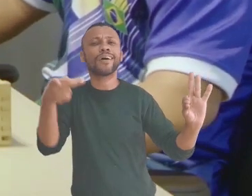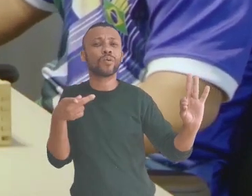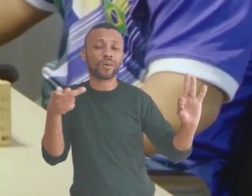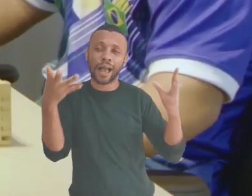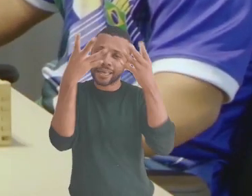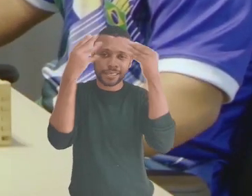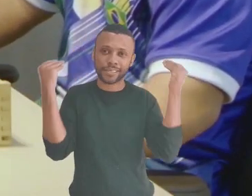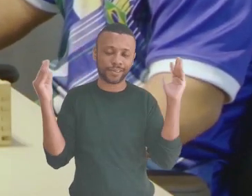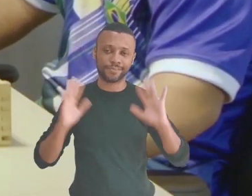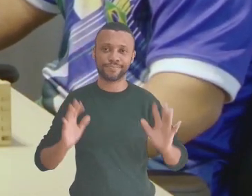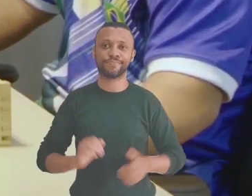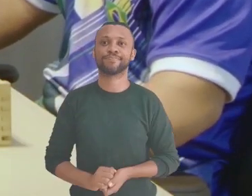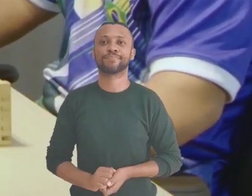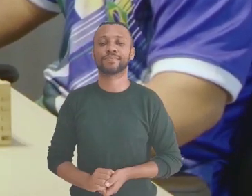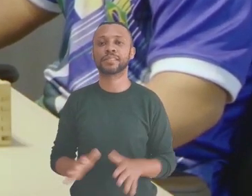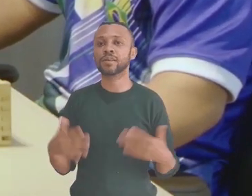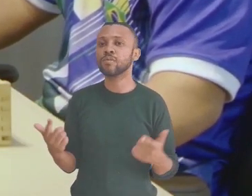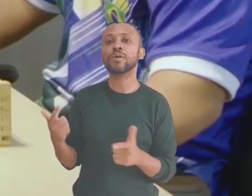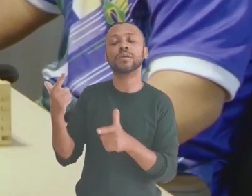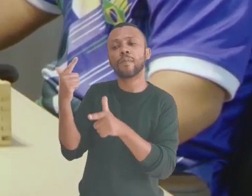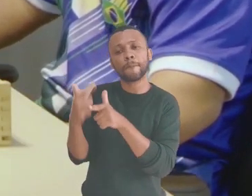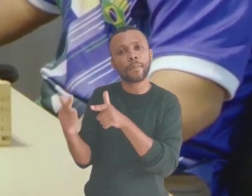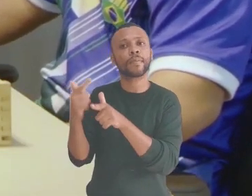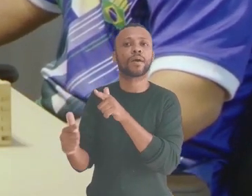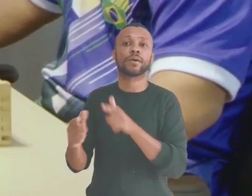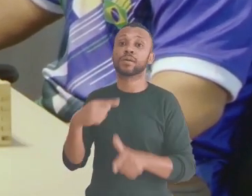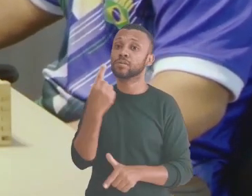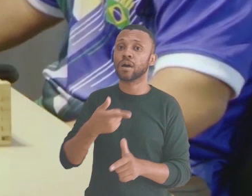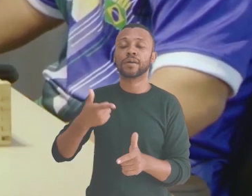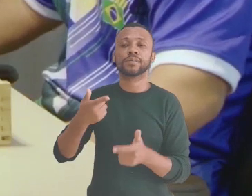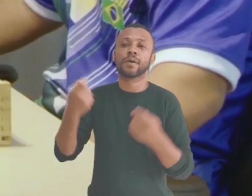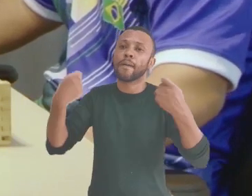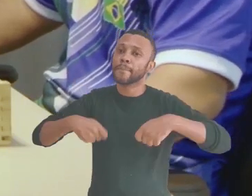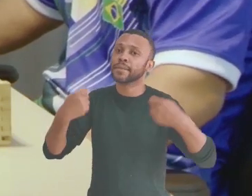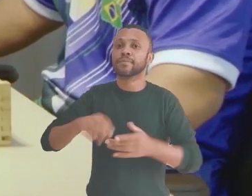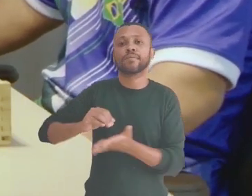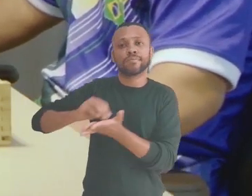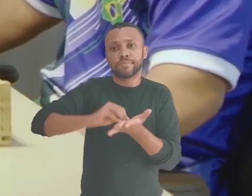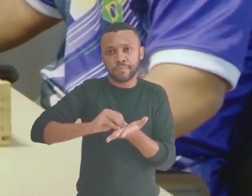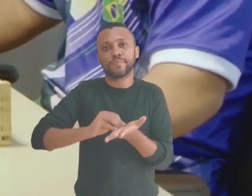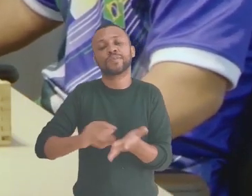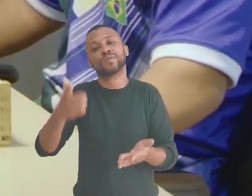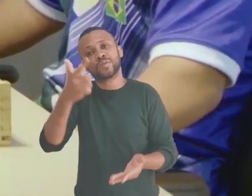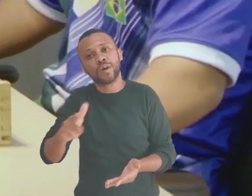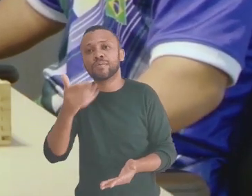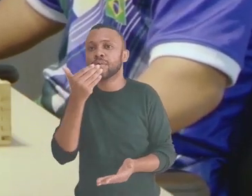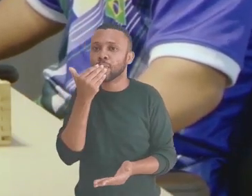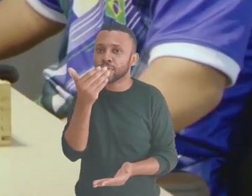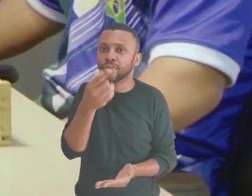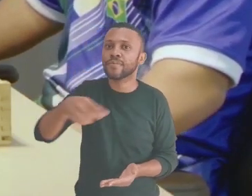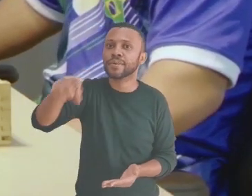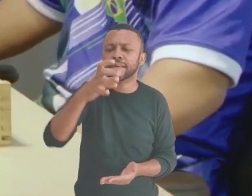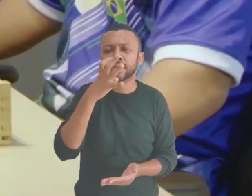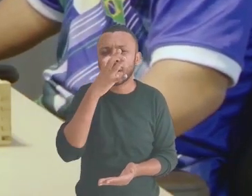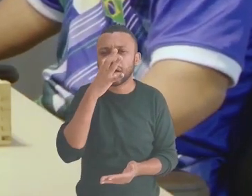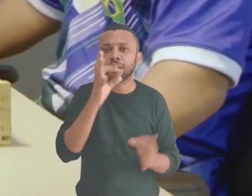Então é essa que é a questão. A necessidade que a gente tem, e vou conversar de novo com quem está do lado de lá do